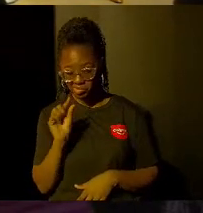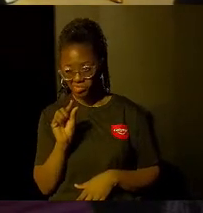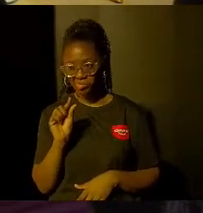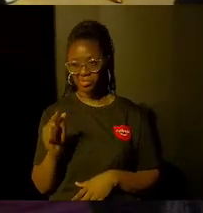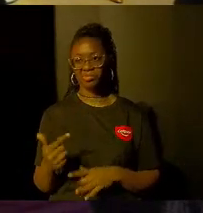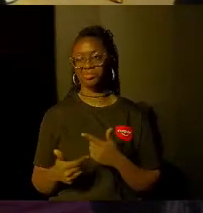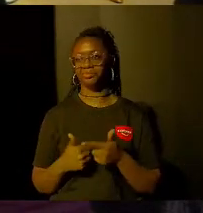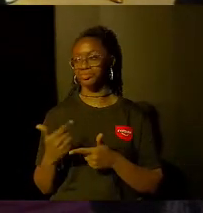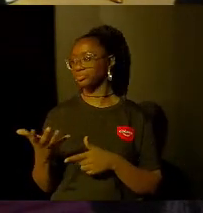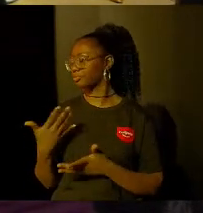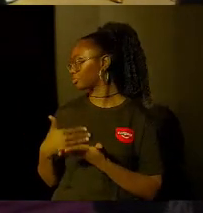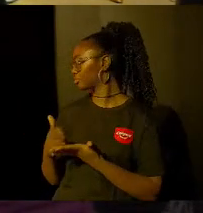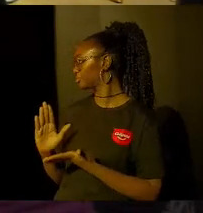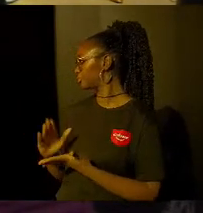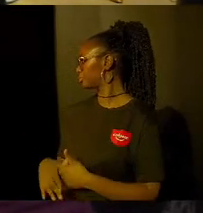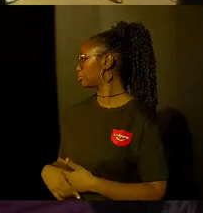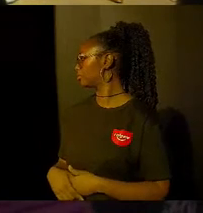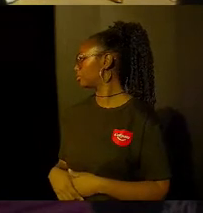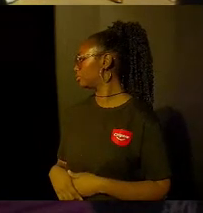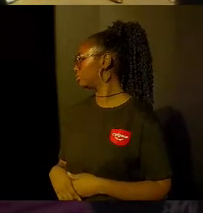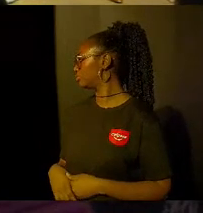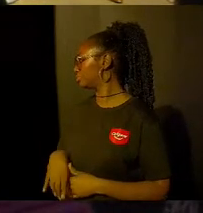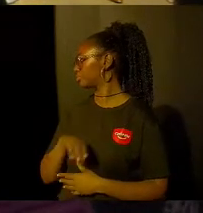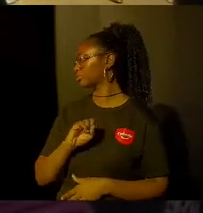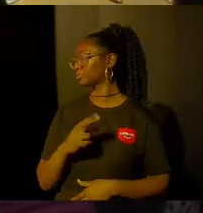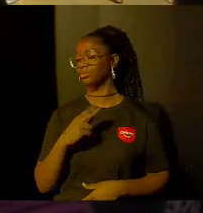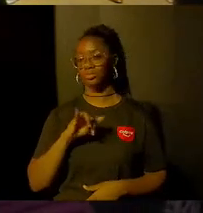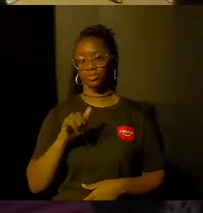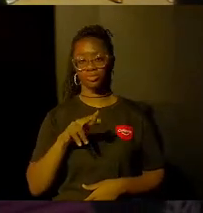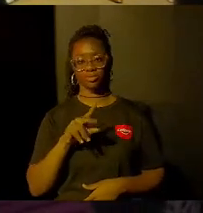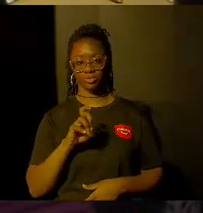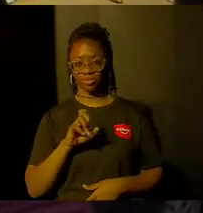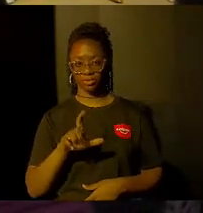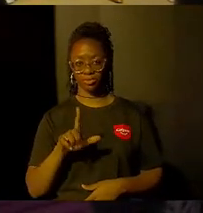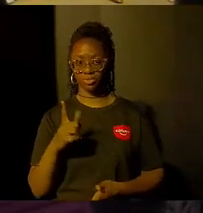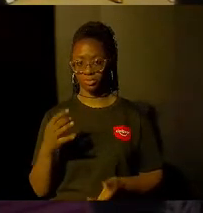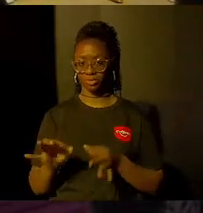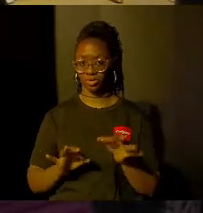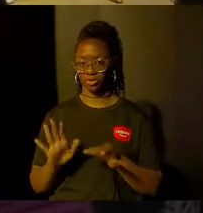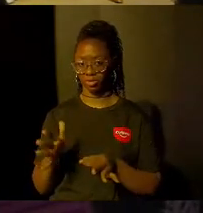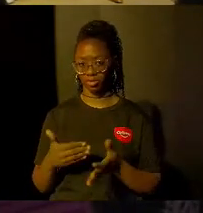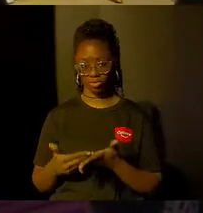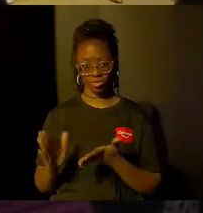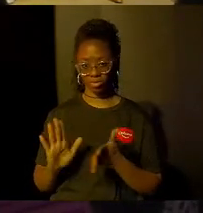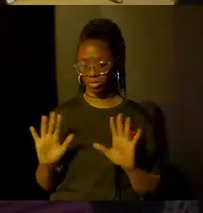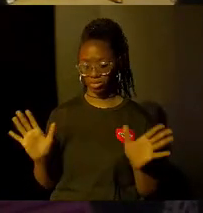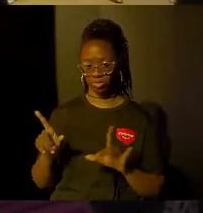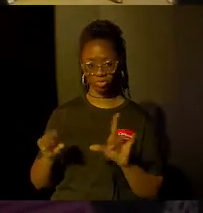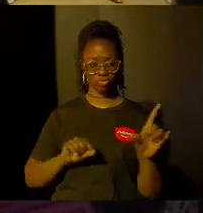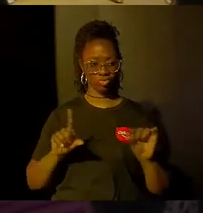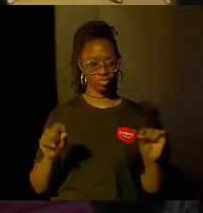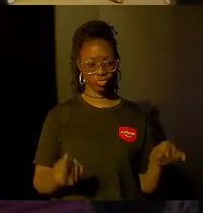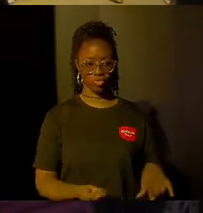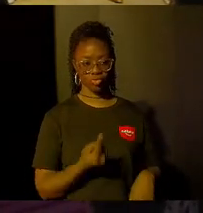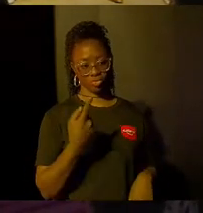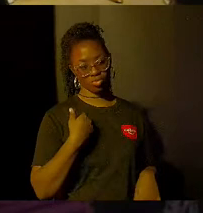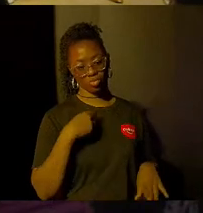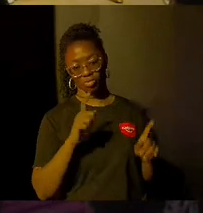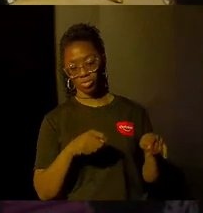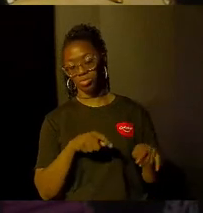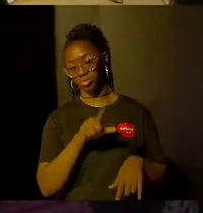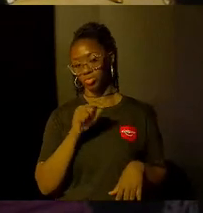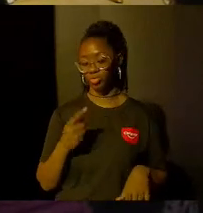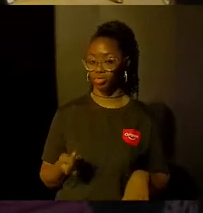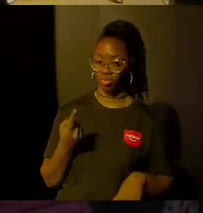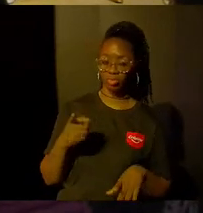você quer começar ali ou Jardel que já preparou pode começar não sei se você quer escolher um ou eu posso também escolher